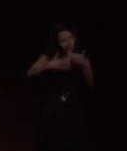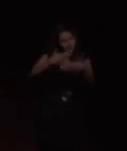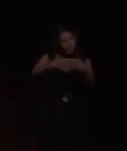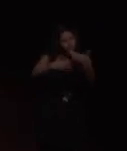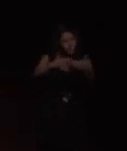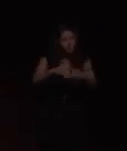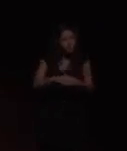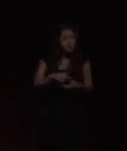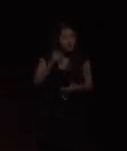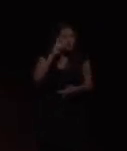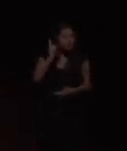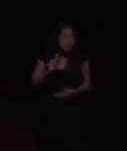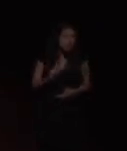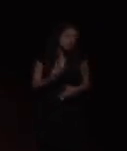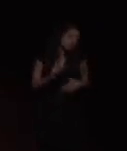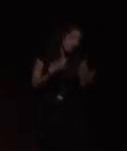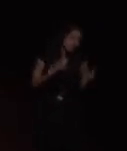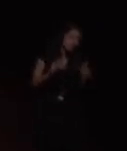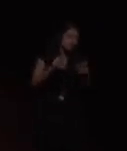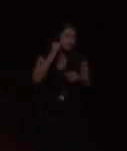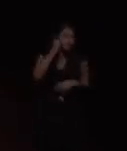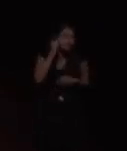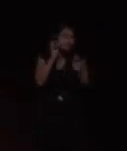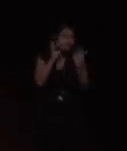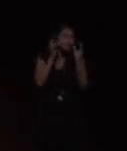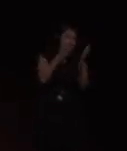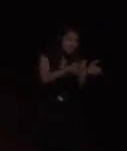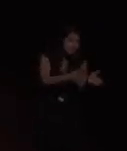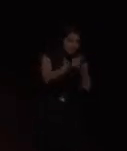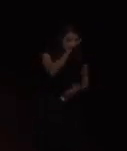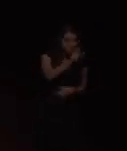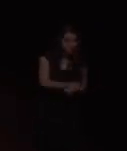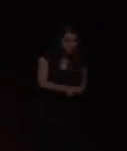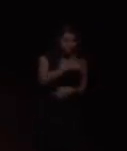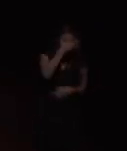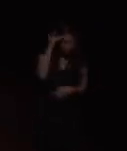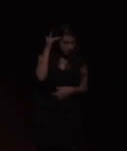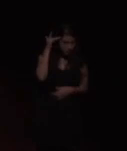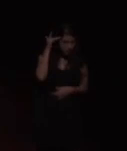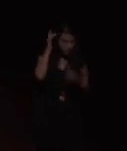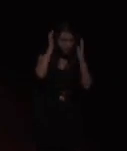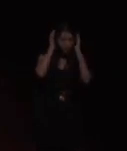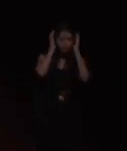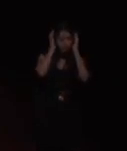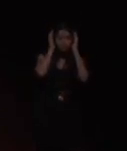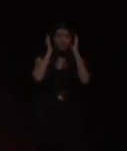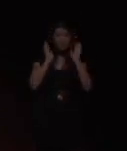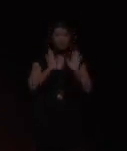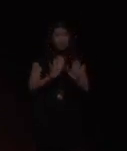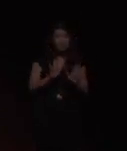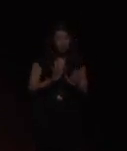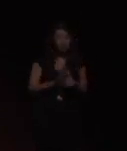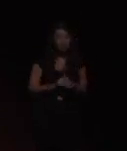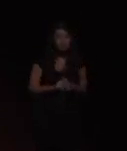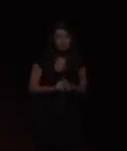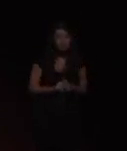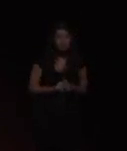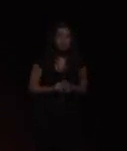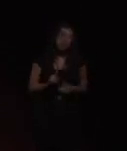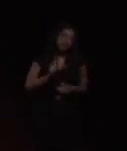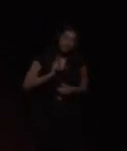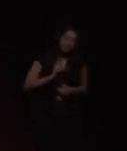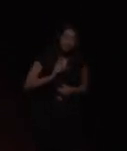seres humanos, porque, é claro, há um convite e uma peripécia e uma